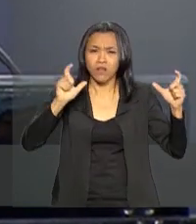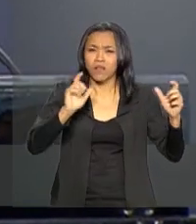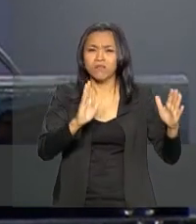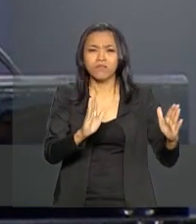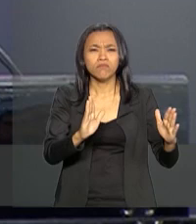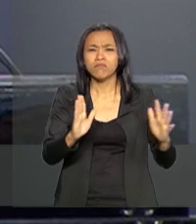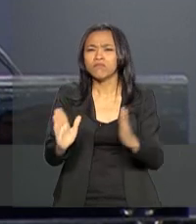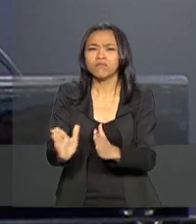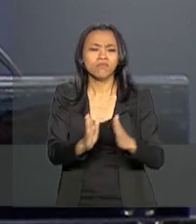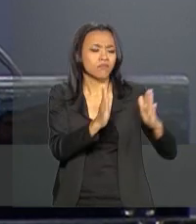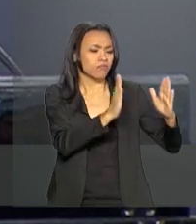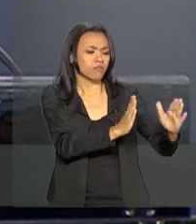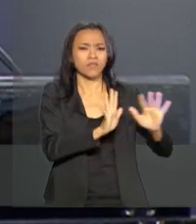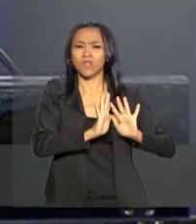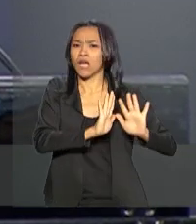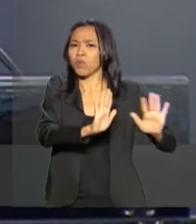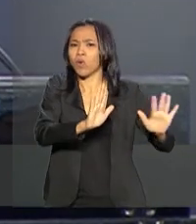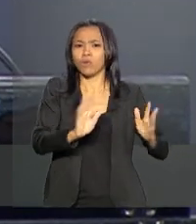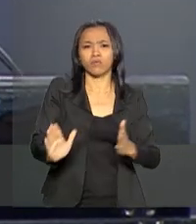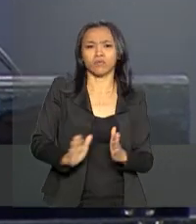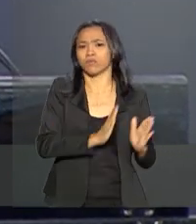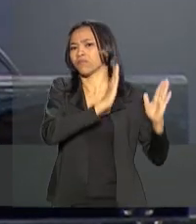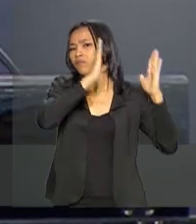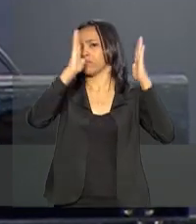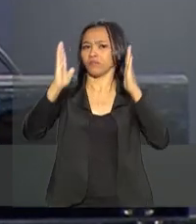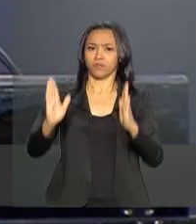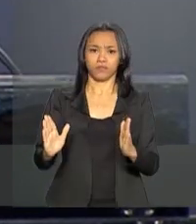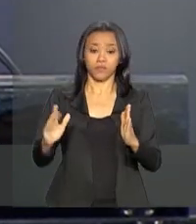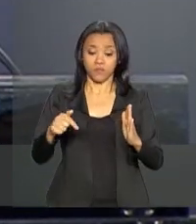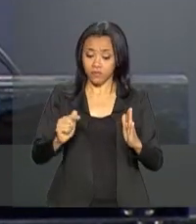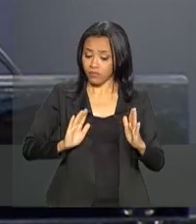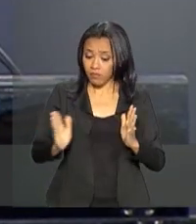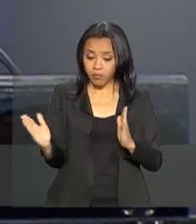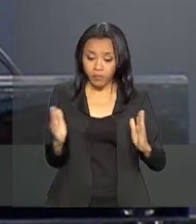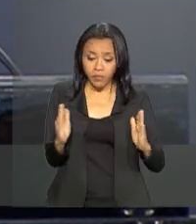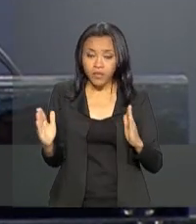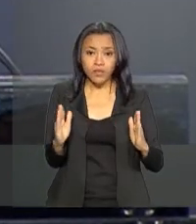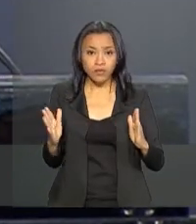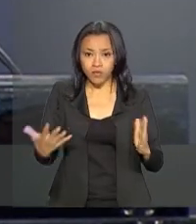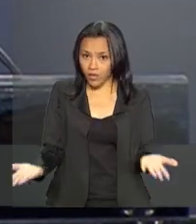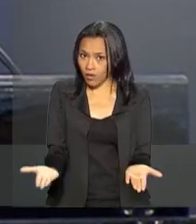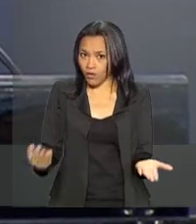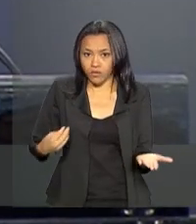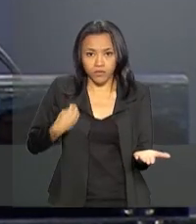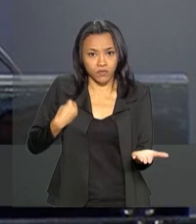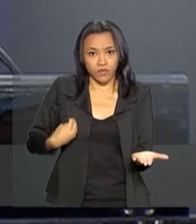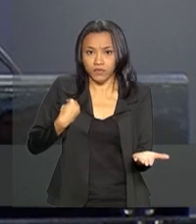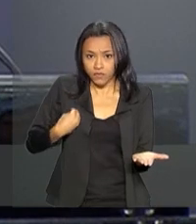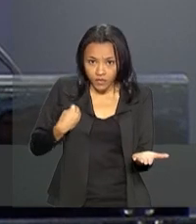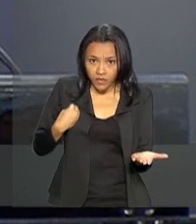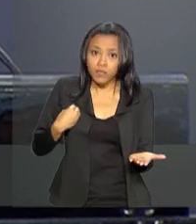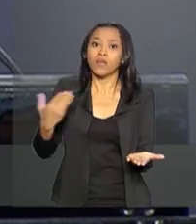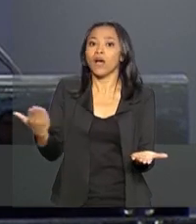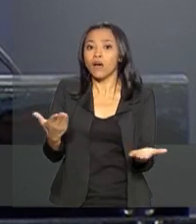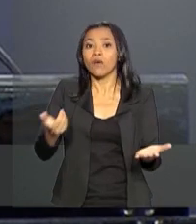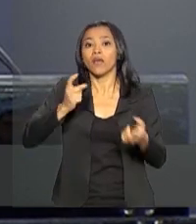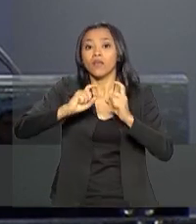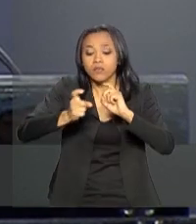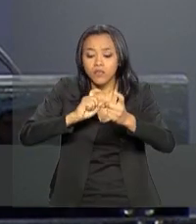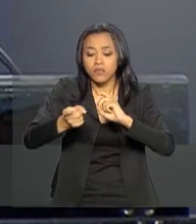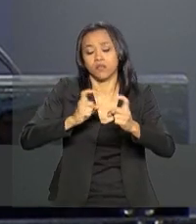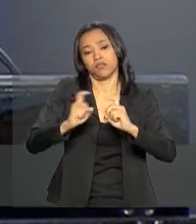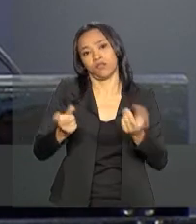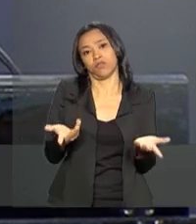o momento político eleitoral, você entra num outro momento, que é aquele que nós estamos vivendo, que é o momento político